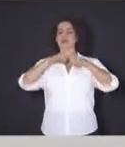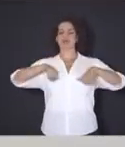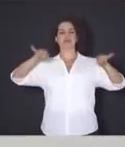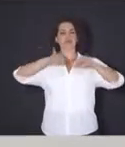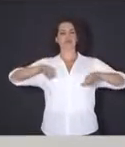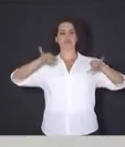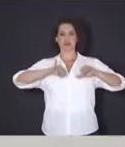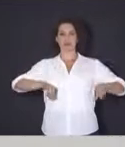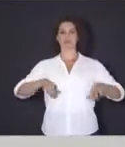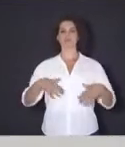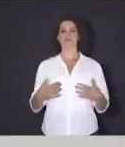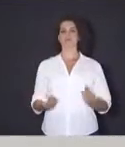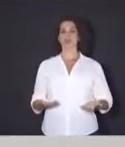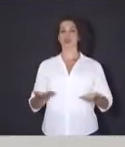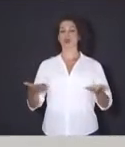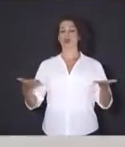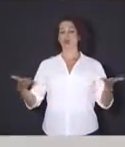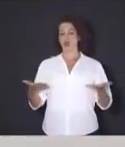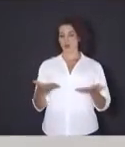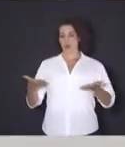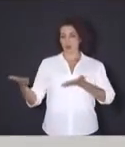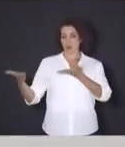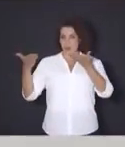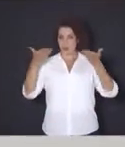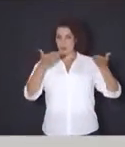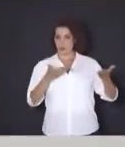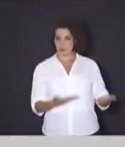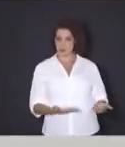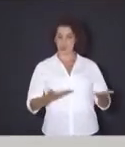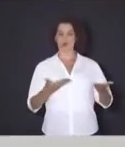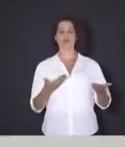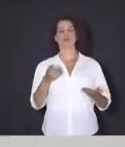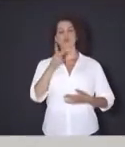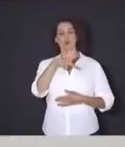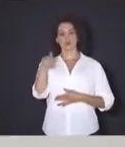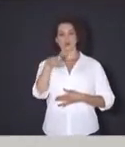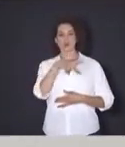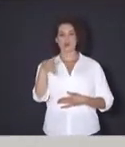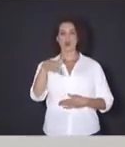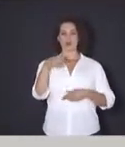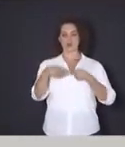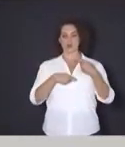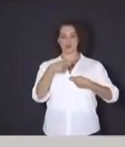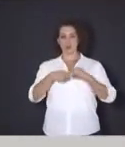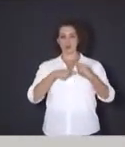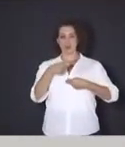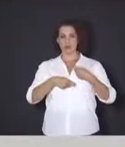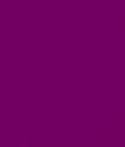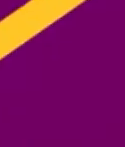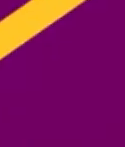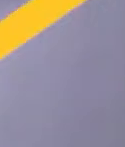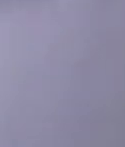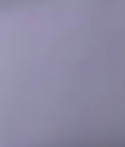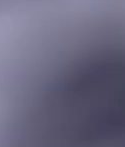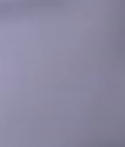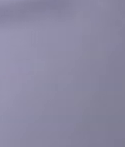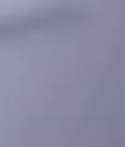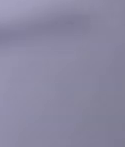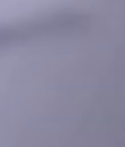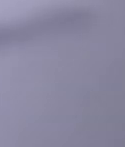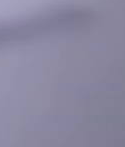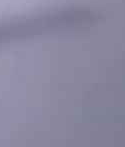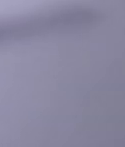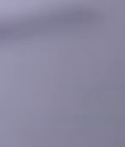economista professor da universidade federal da bahia e ex presidente da petrobras josé sérgio gabrielli que fará a sua